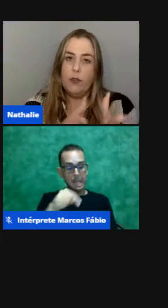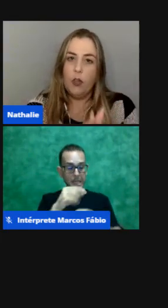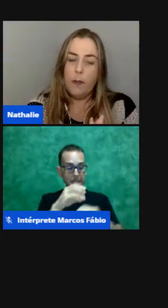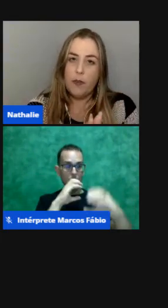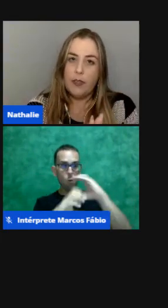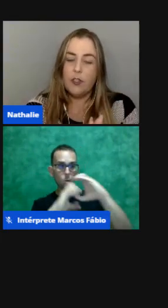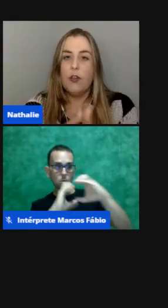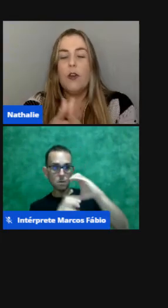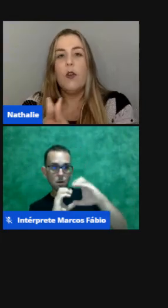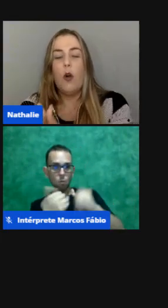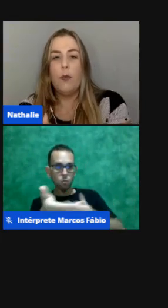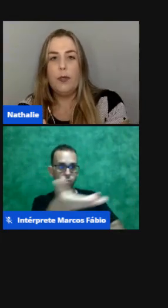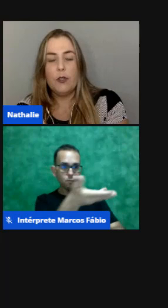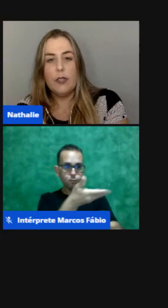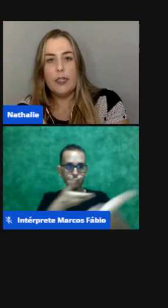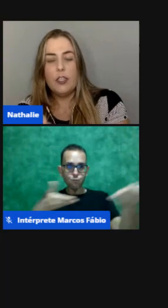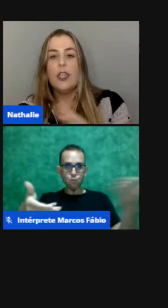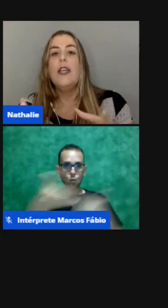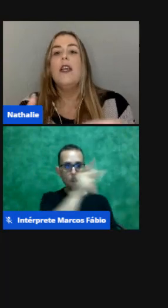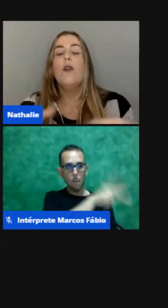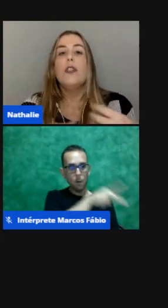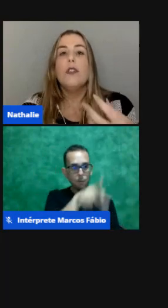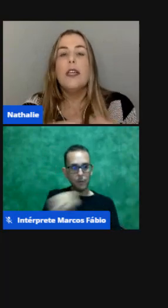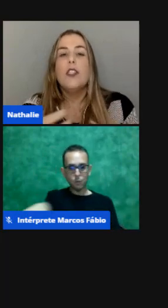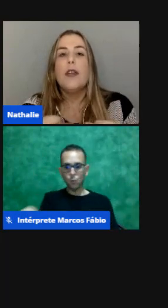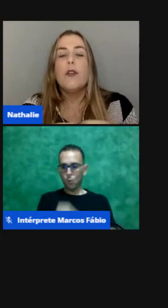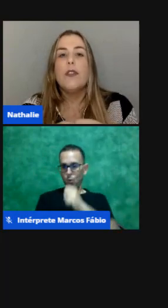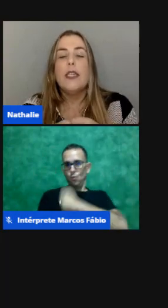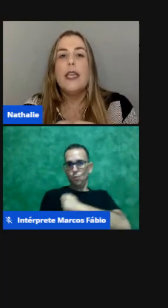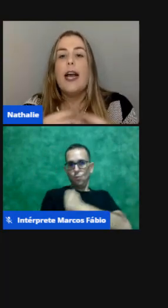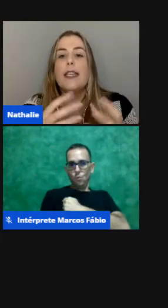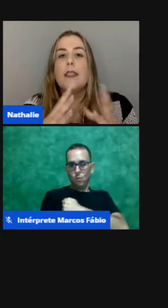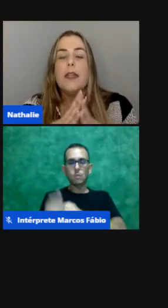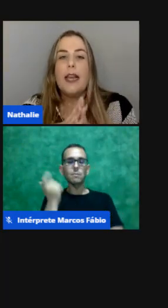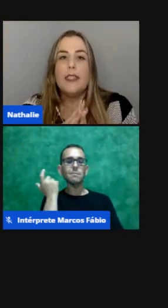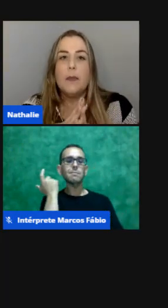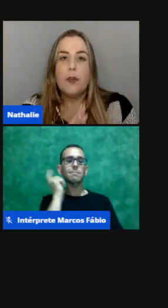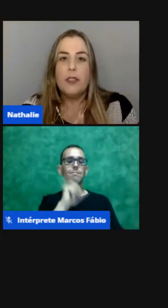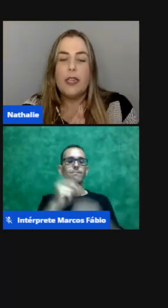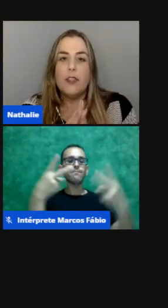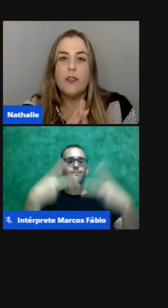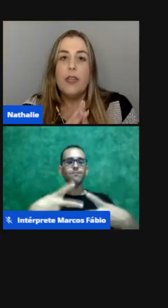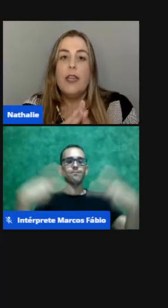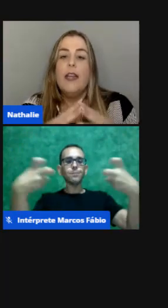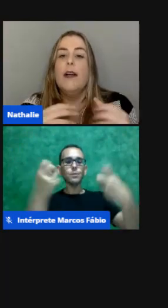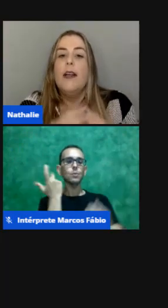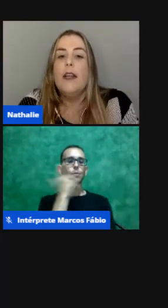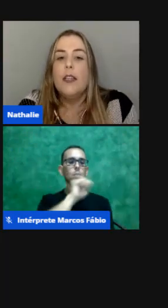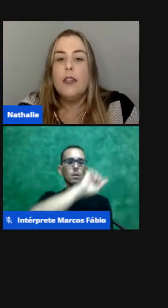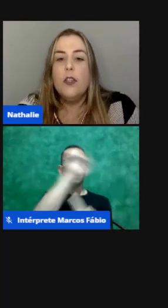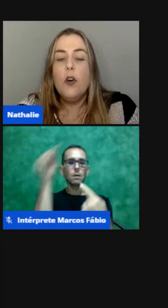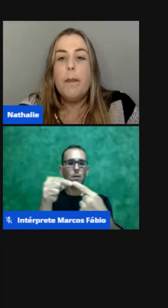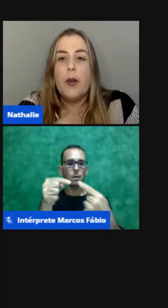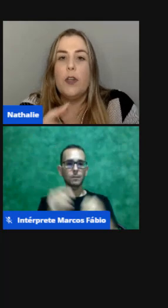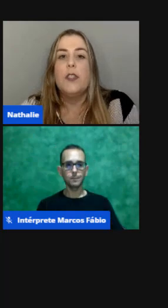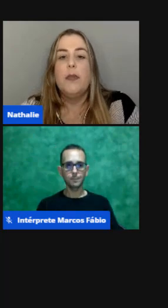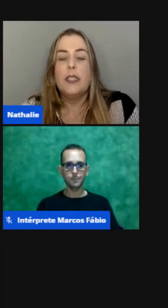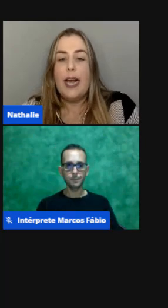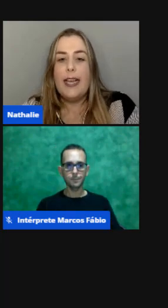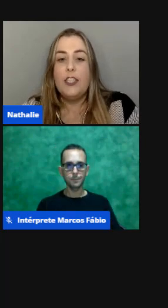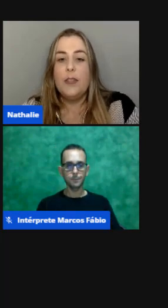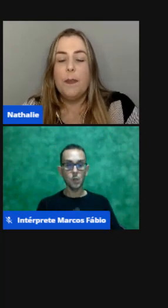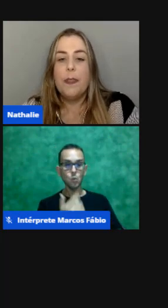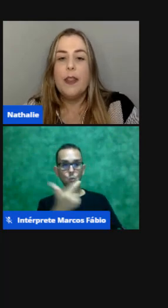comunicação do professor com o estudante vai conseguir assimilar esse processo. No